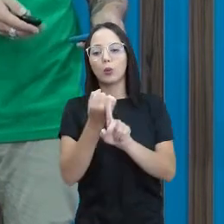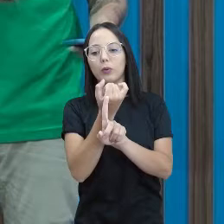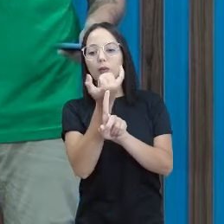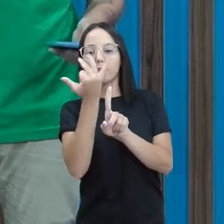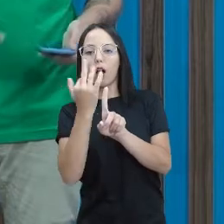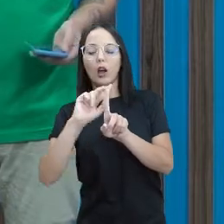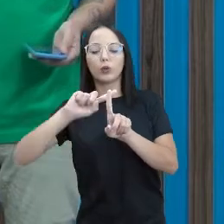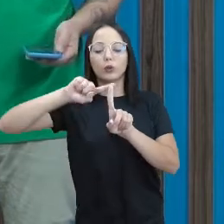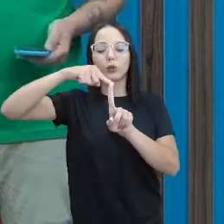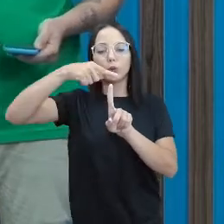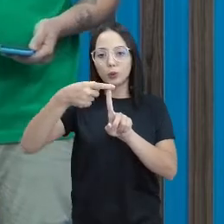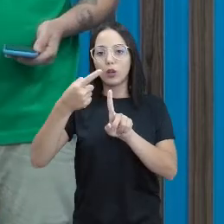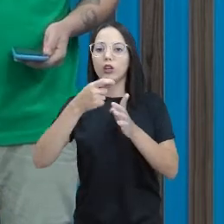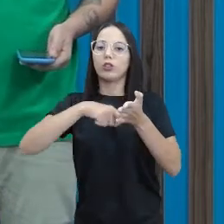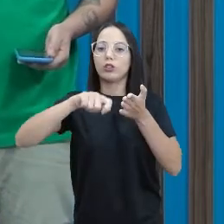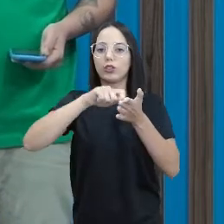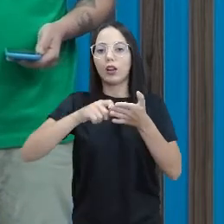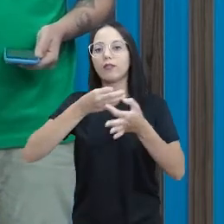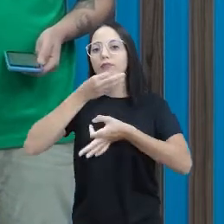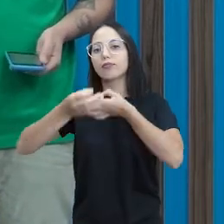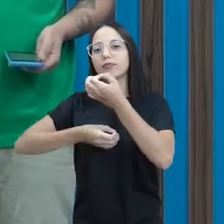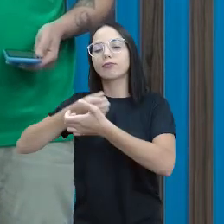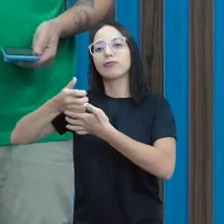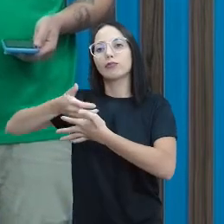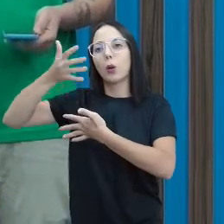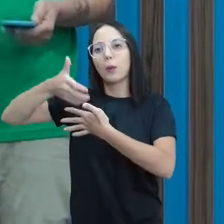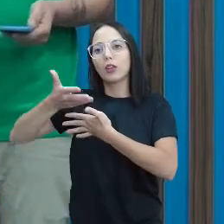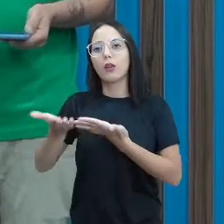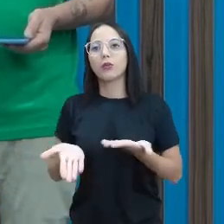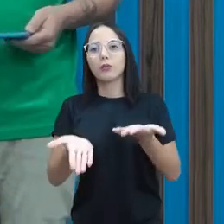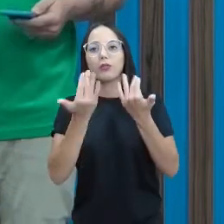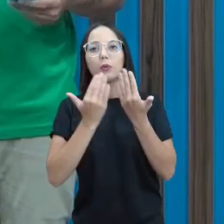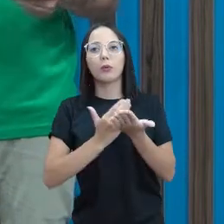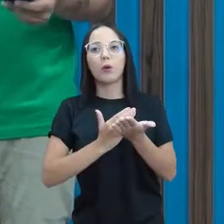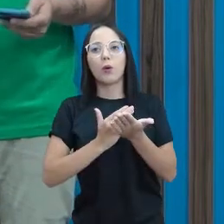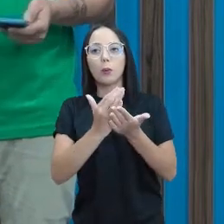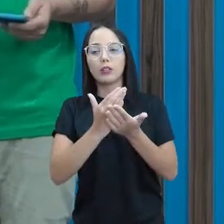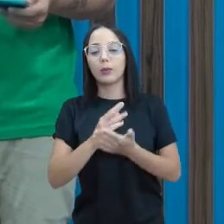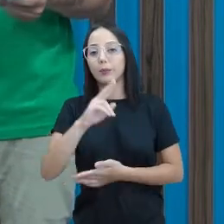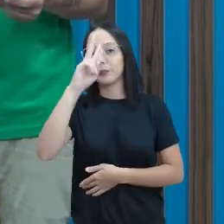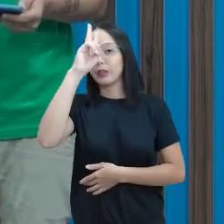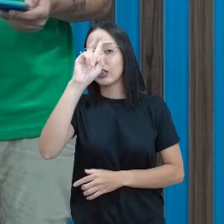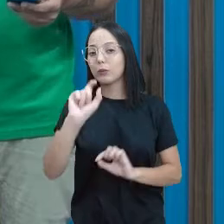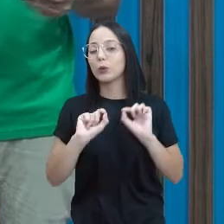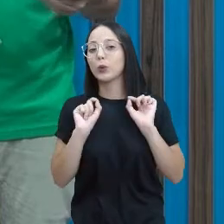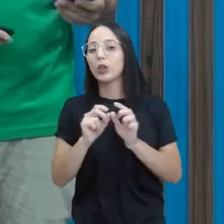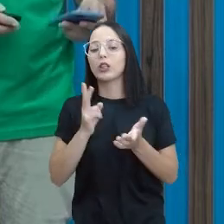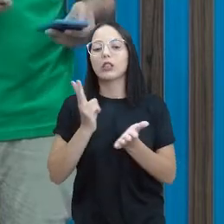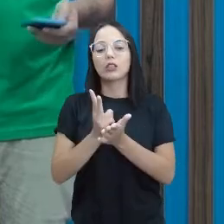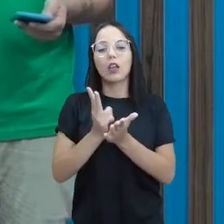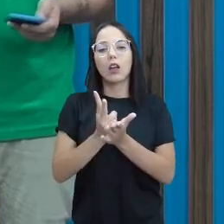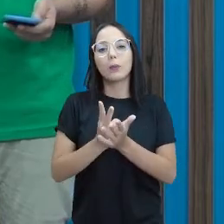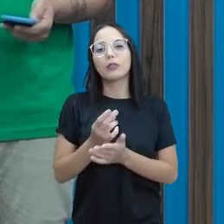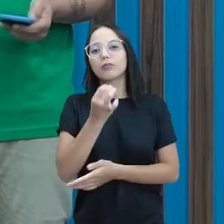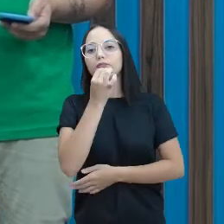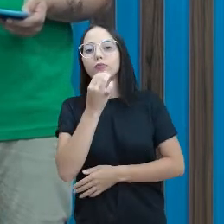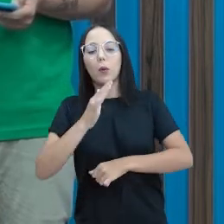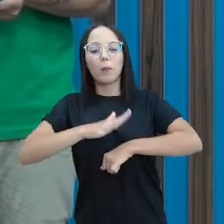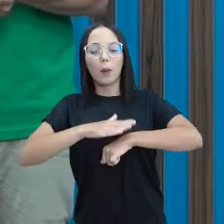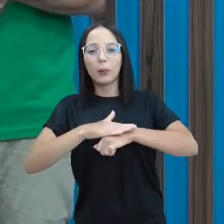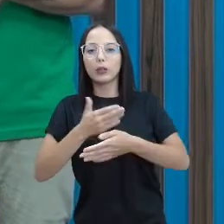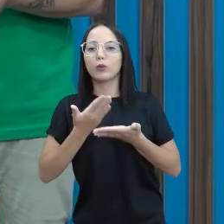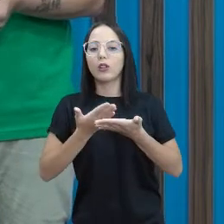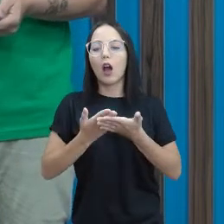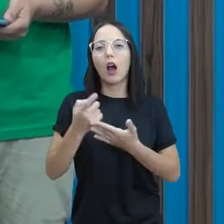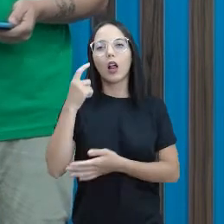e radiciação, escreve para a gente lá, tá certo? Então vamos começar, né? Lembrando que toda vez que a gente tiver no momento da aula que